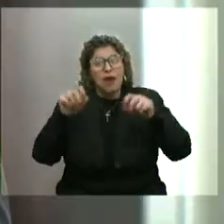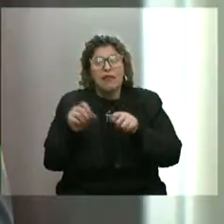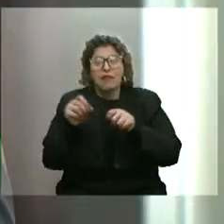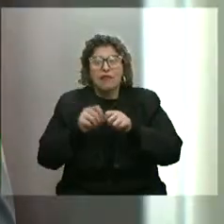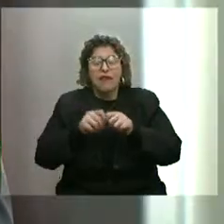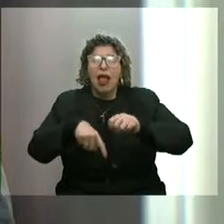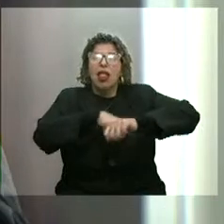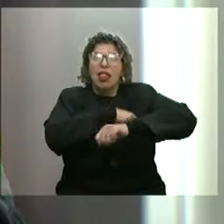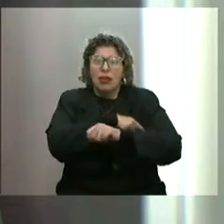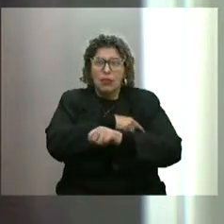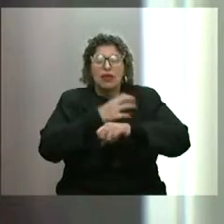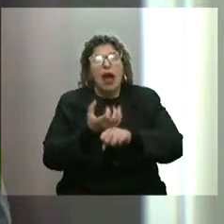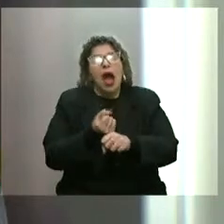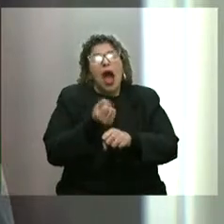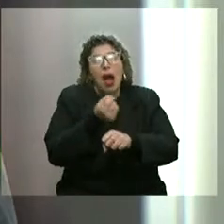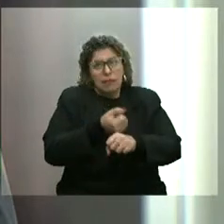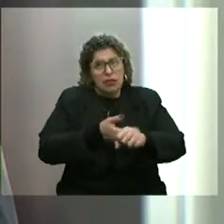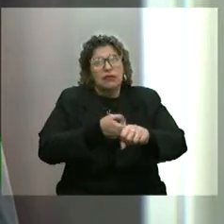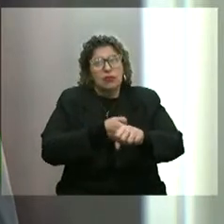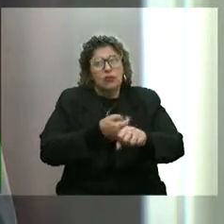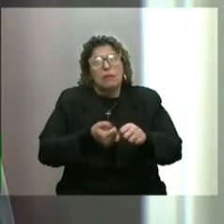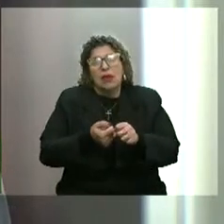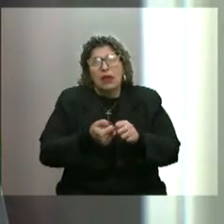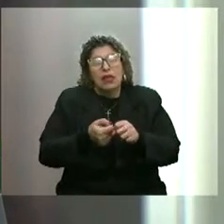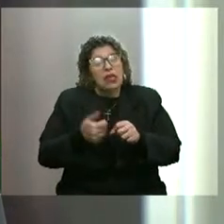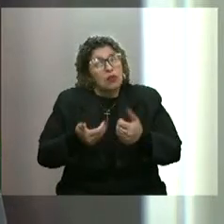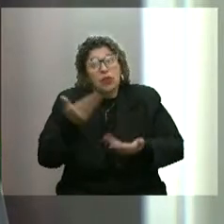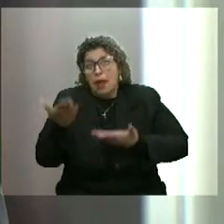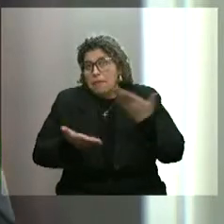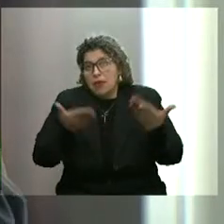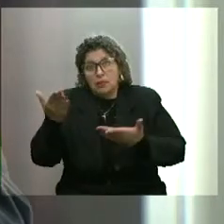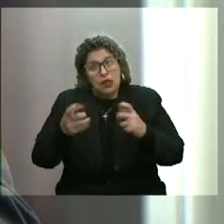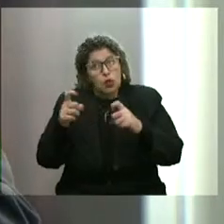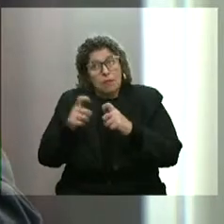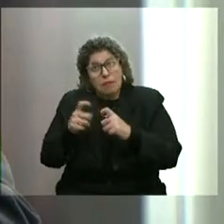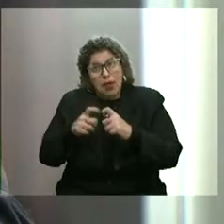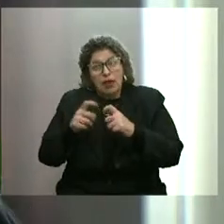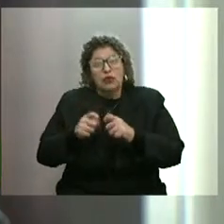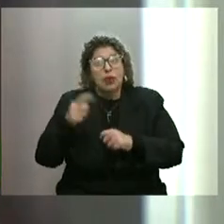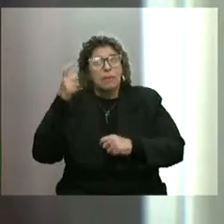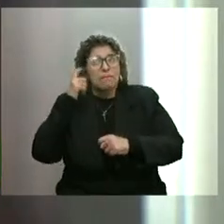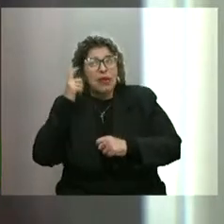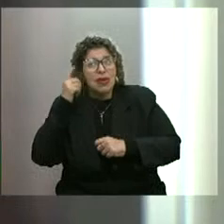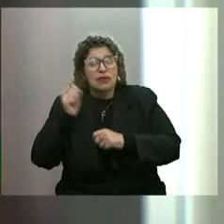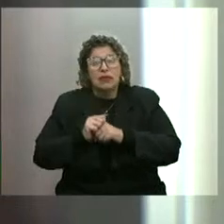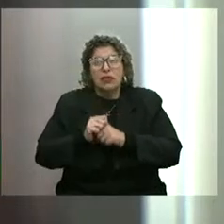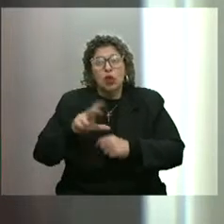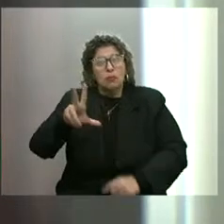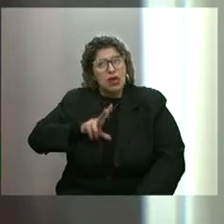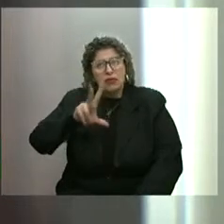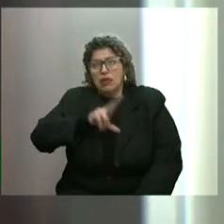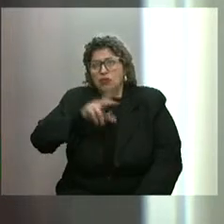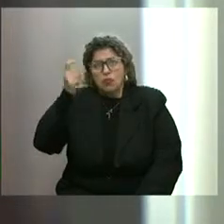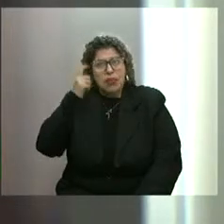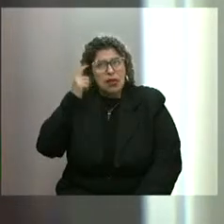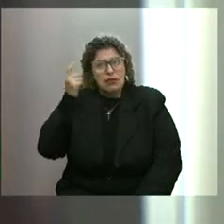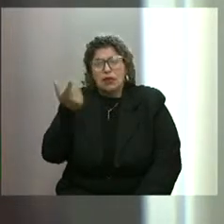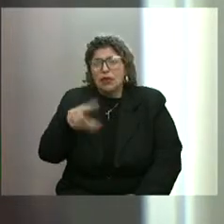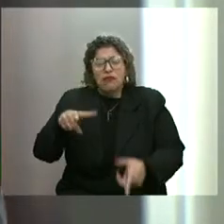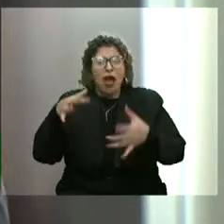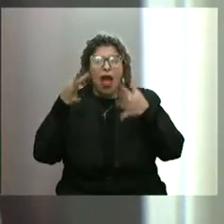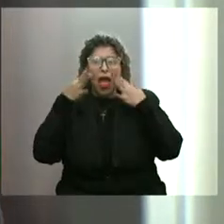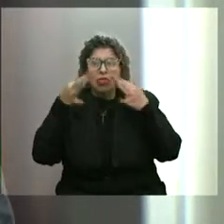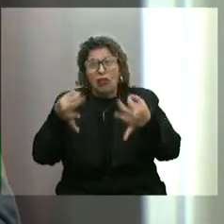a medição da pressão, e isso não tem nenhum demérito do atendimento do médico, porque muitas vezes ele acha que o médico não foi atencioso porque não mediu a pressão